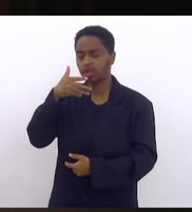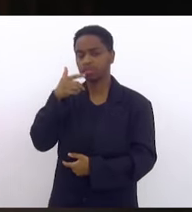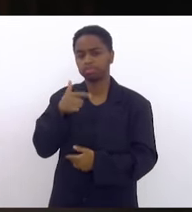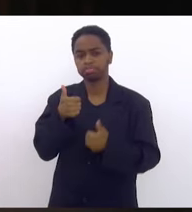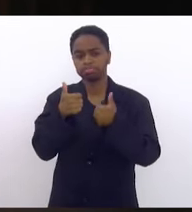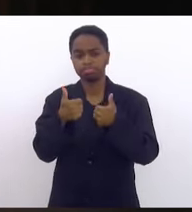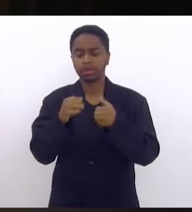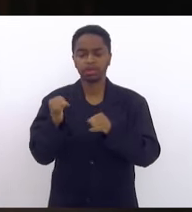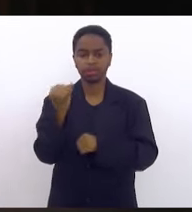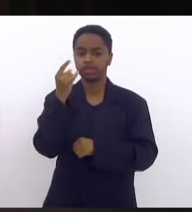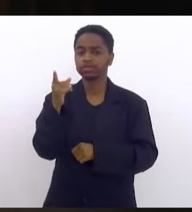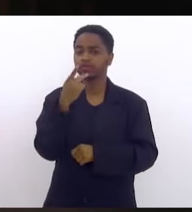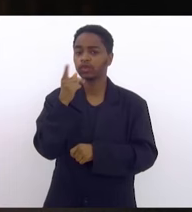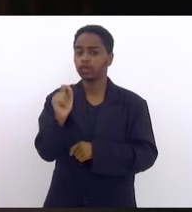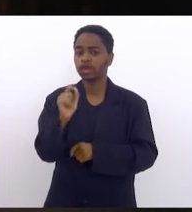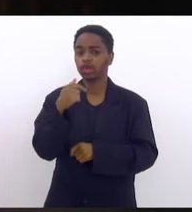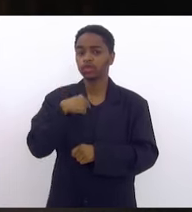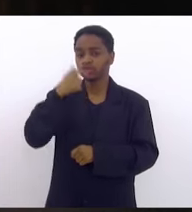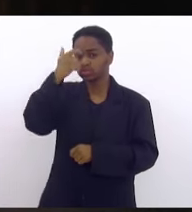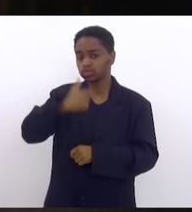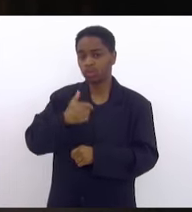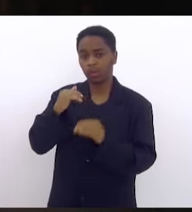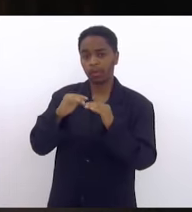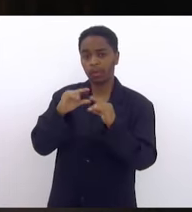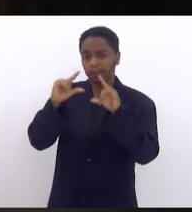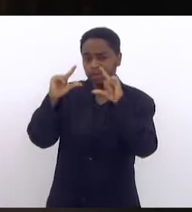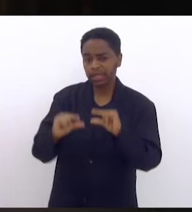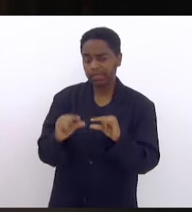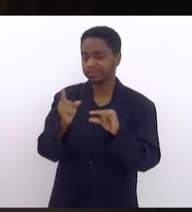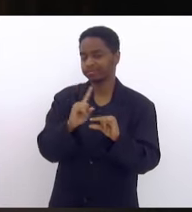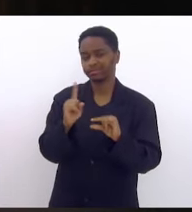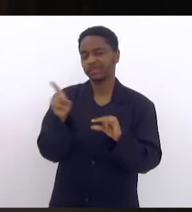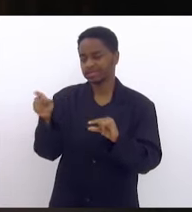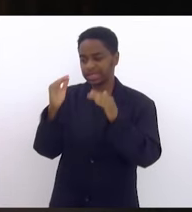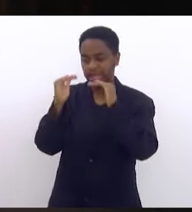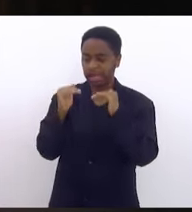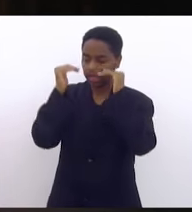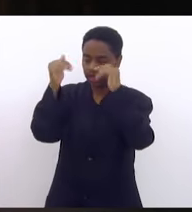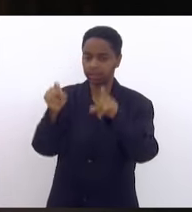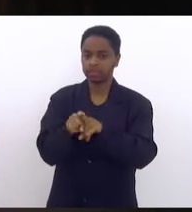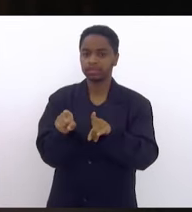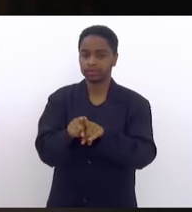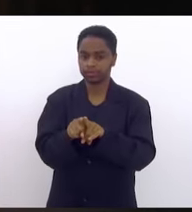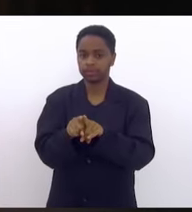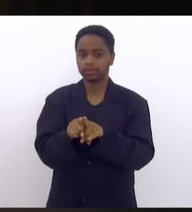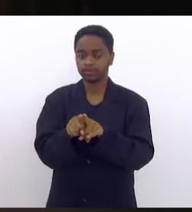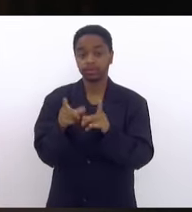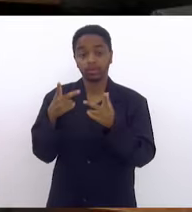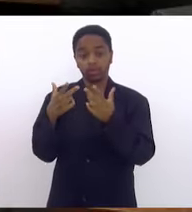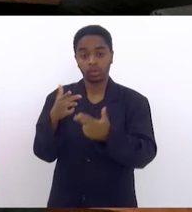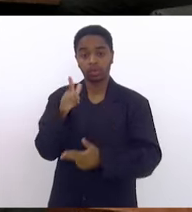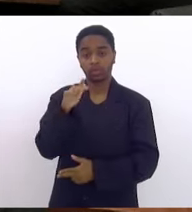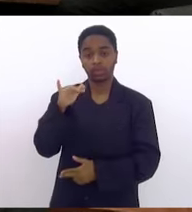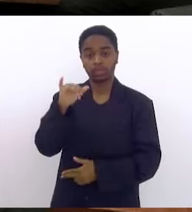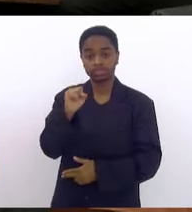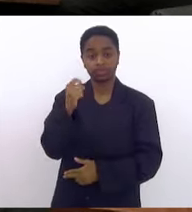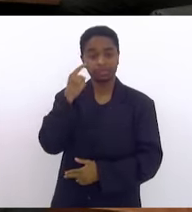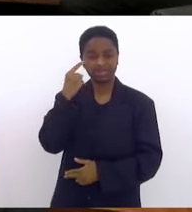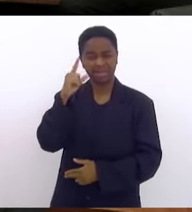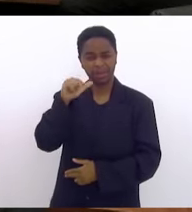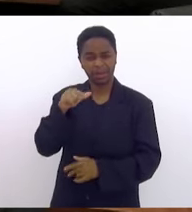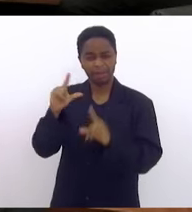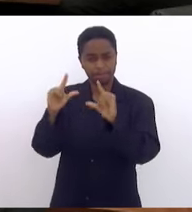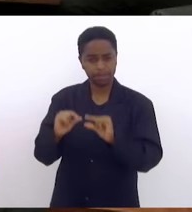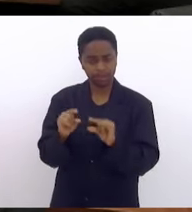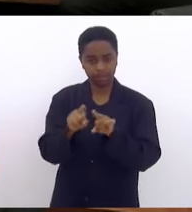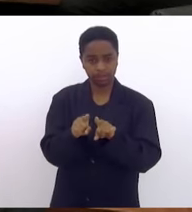sou pequenininho. Não é não, pastor. Isso é grande demais. Assim como o Luiz achava que ele era